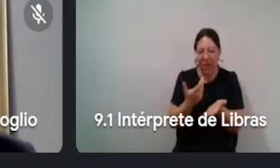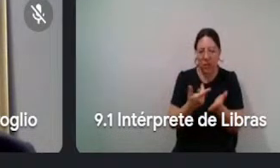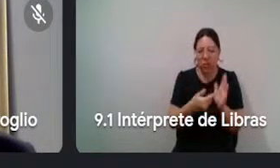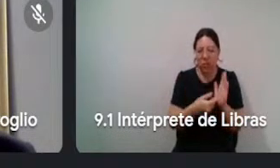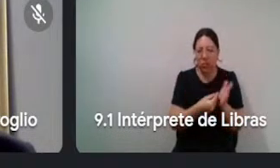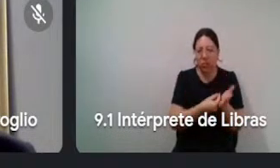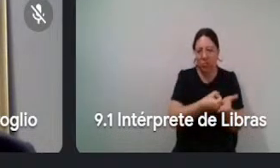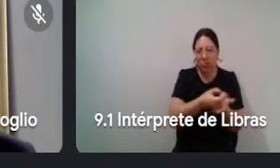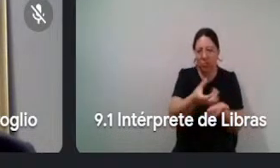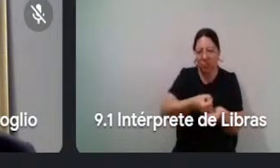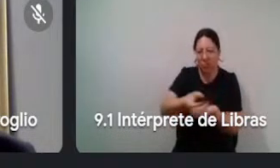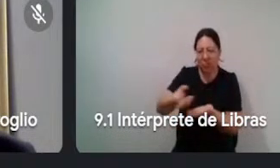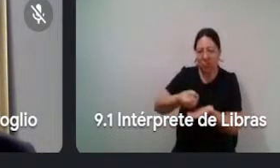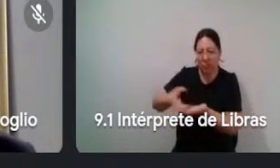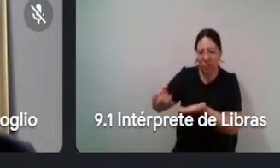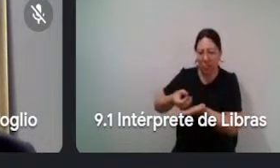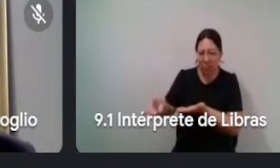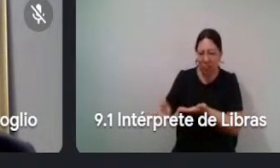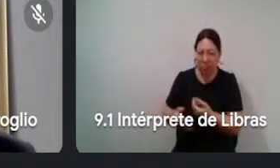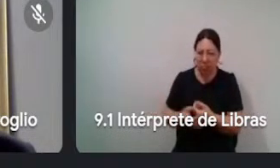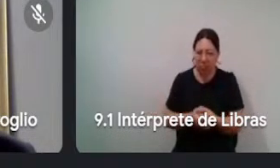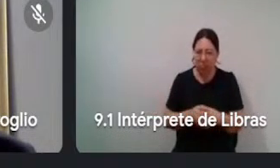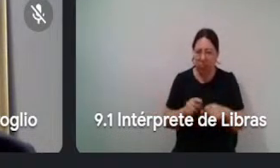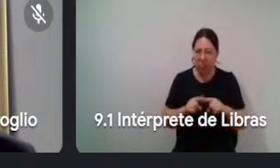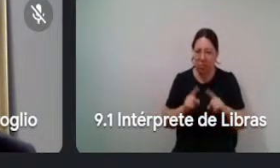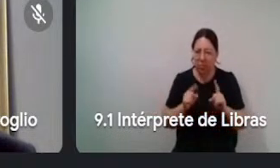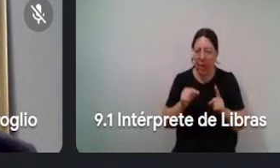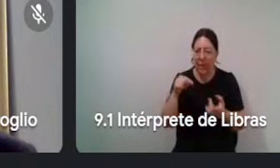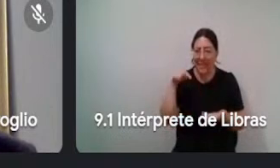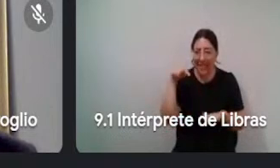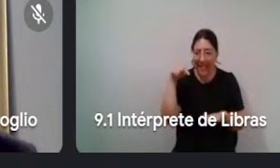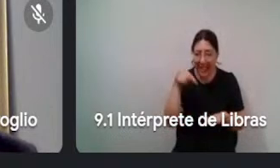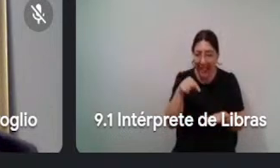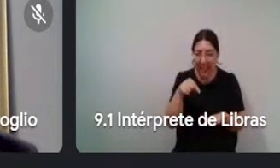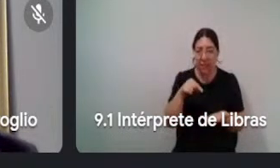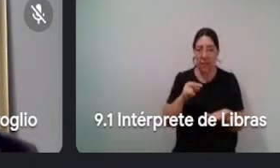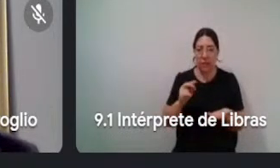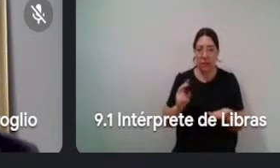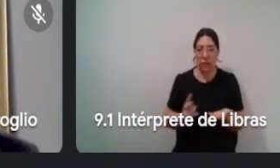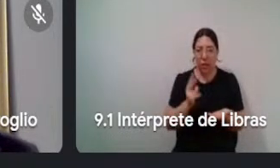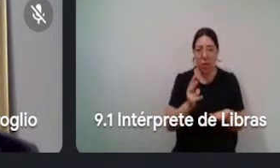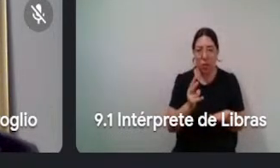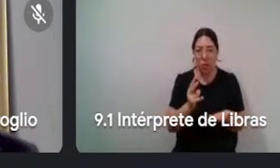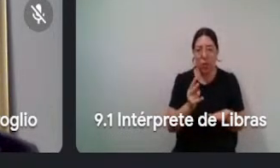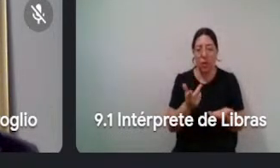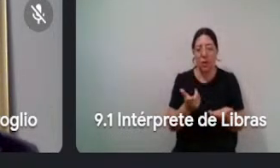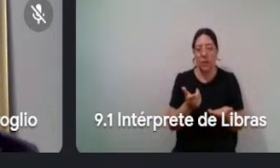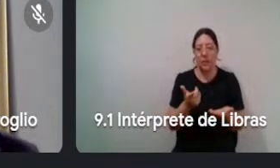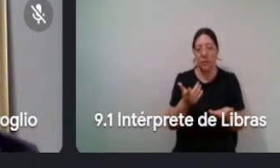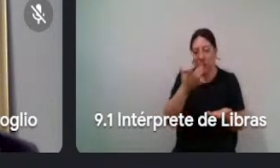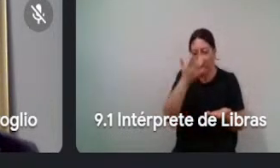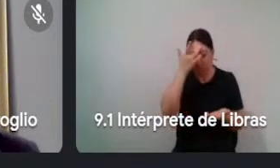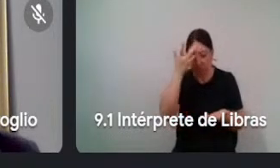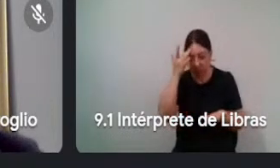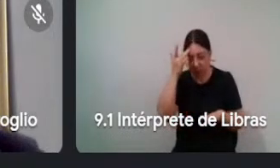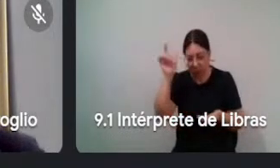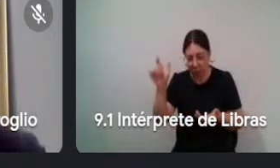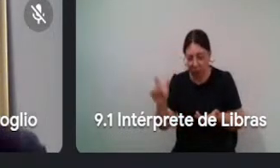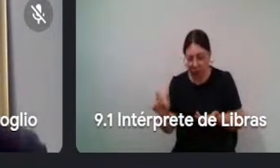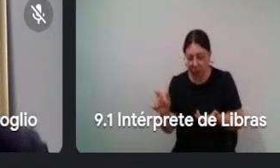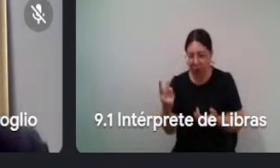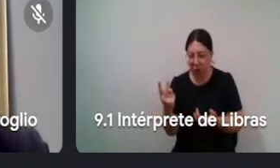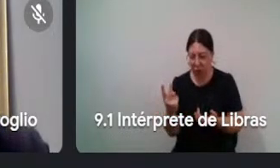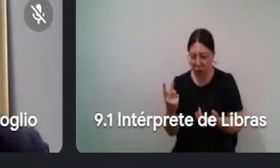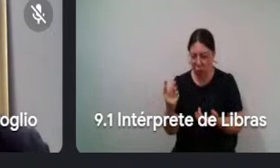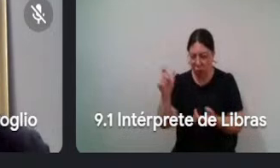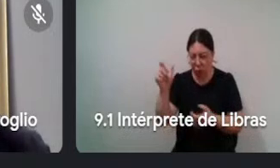ou foi este valor mencionado que tenha sido desembolsado e pelos doadores, pessoas físicas. Então, o